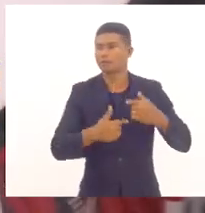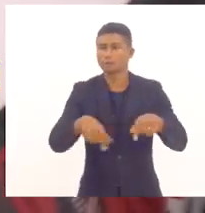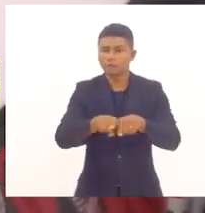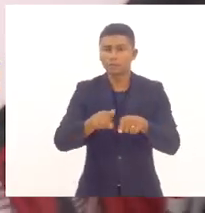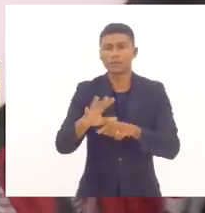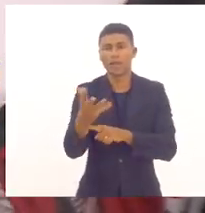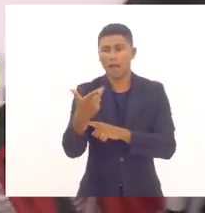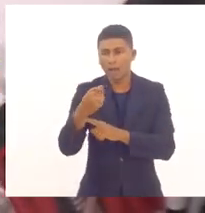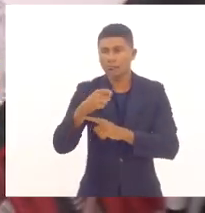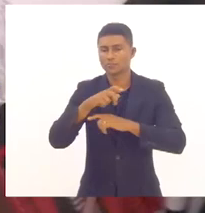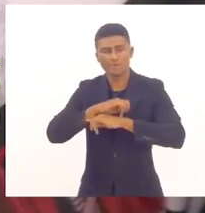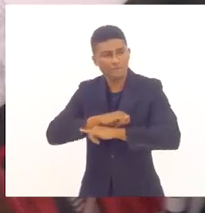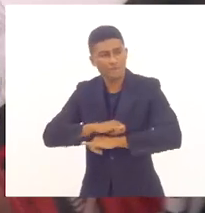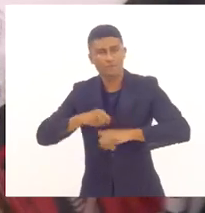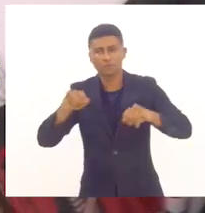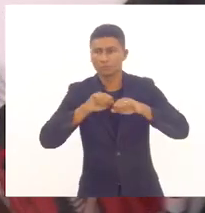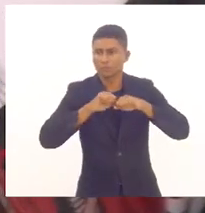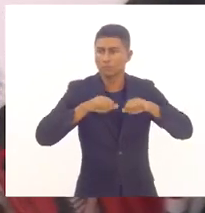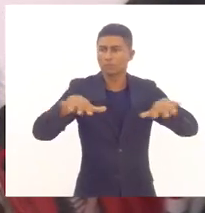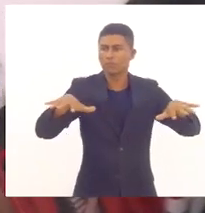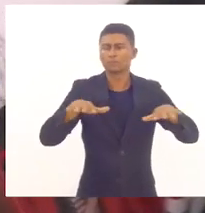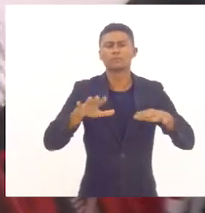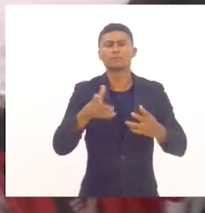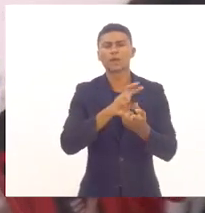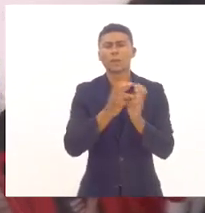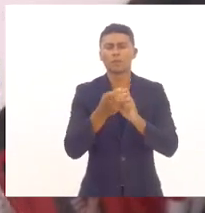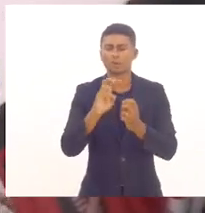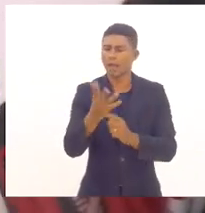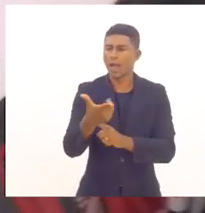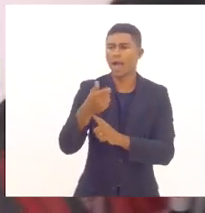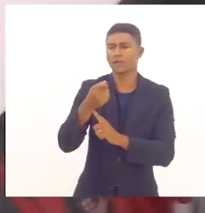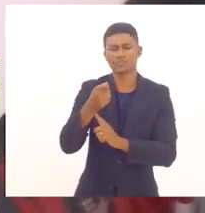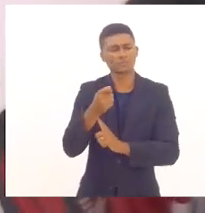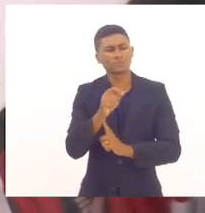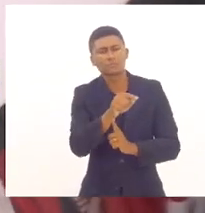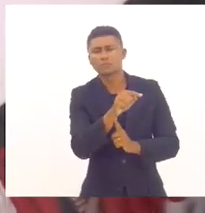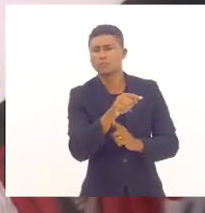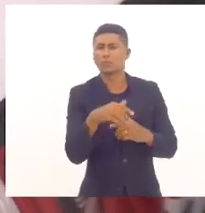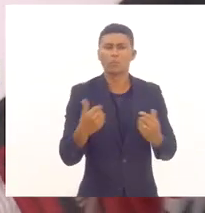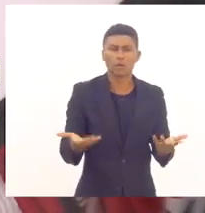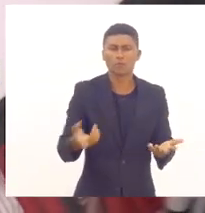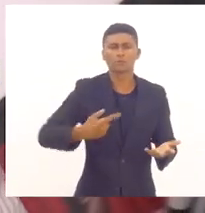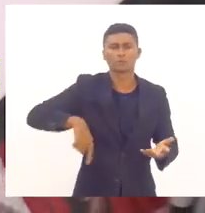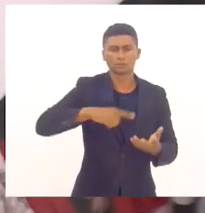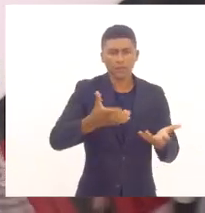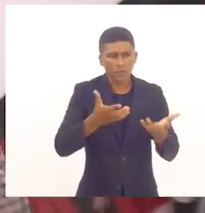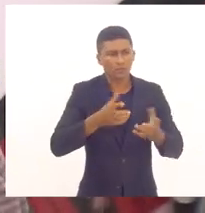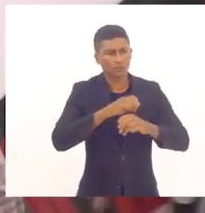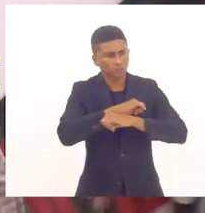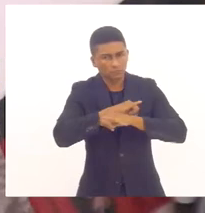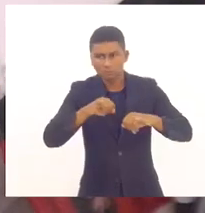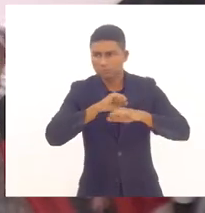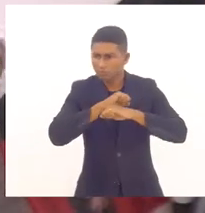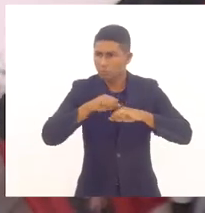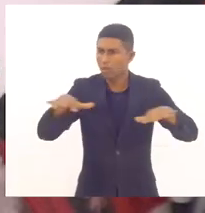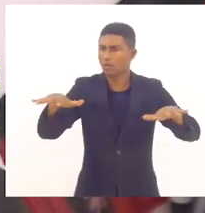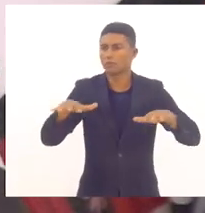arte. Mas essa arte, que arte de capoeira é essa? Que capoeira é essa que a gente quer propagar e que a gente